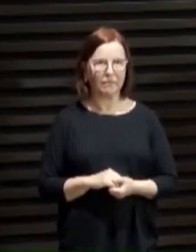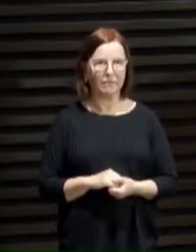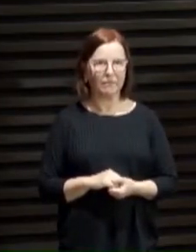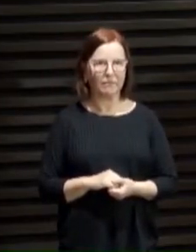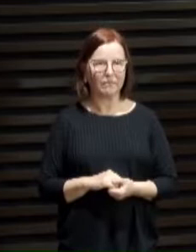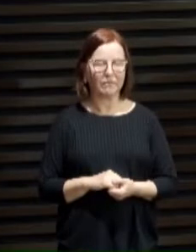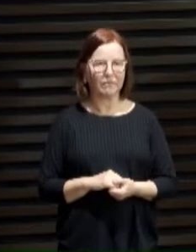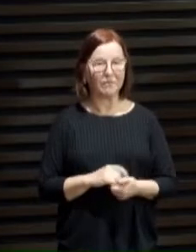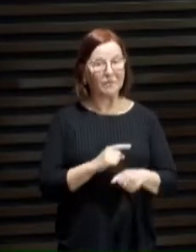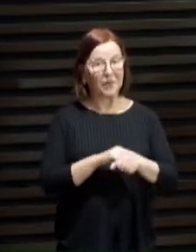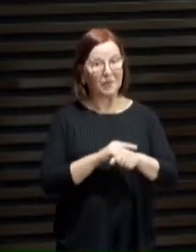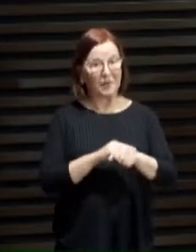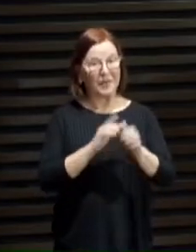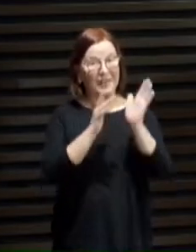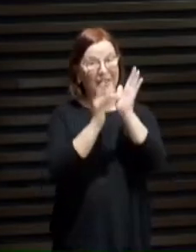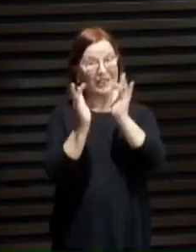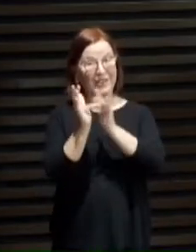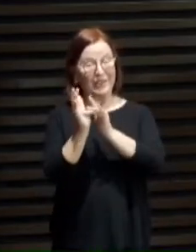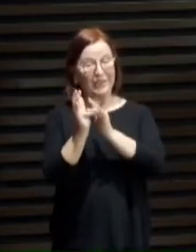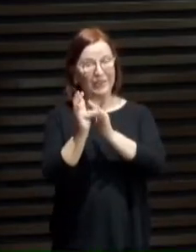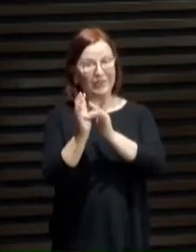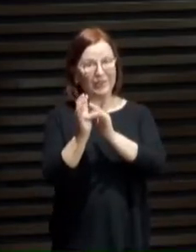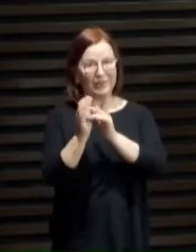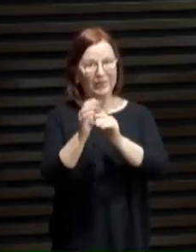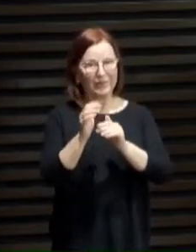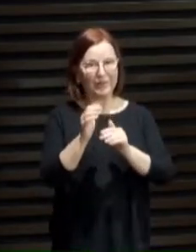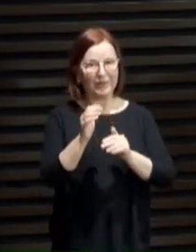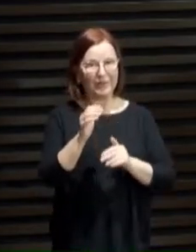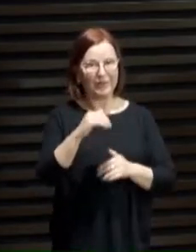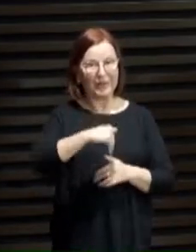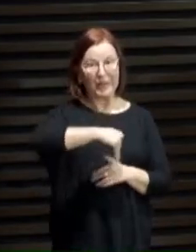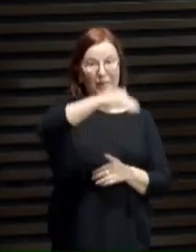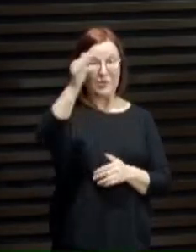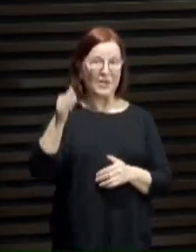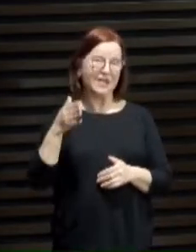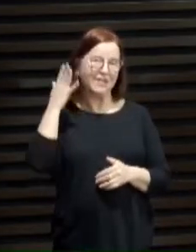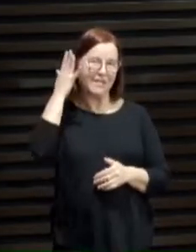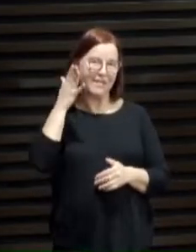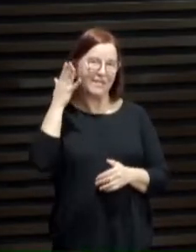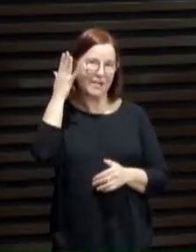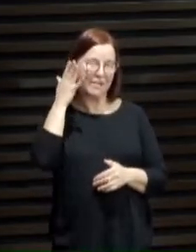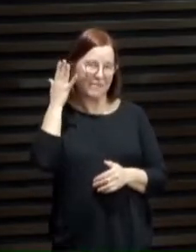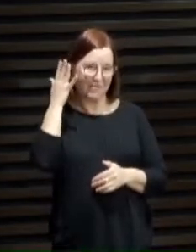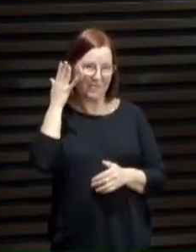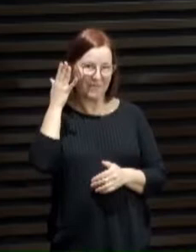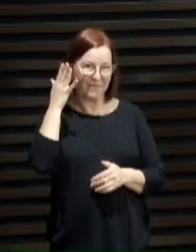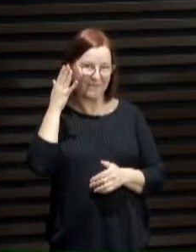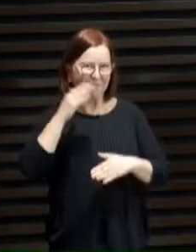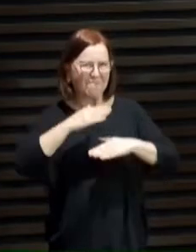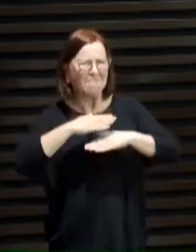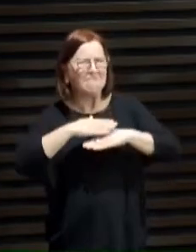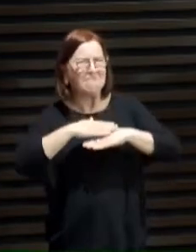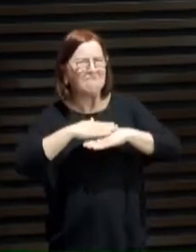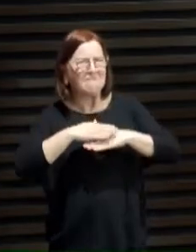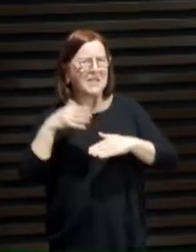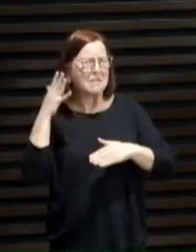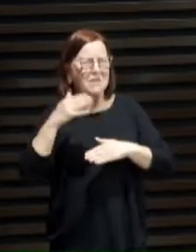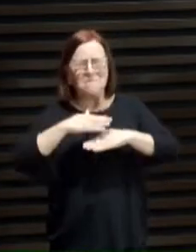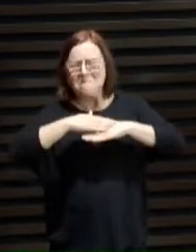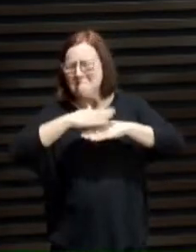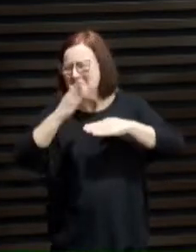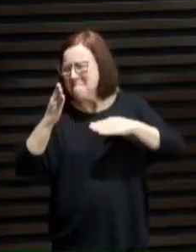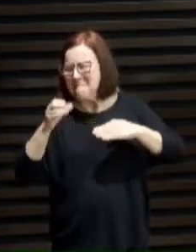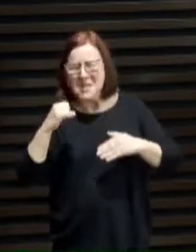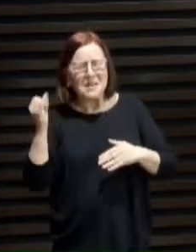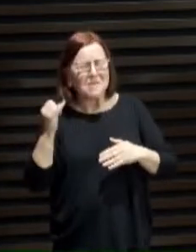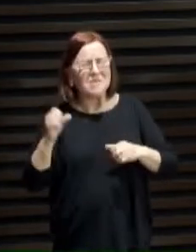Quando Jesus diz lá no Sermão da Montanha, o sermão mais glorioso já pregado na